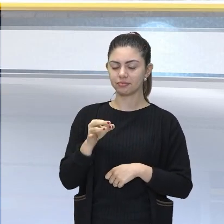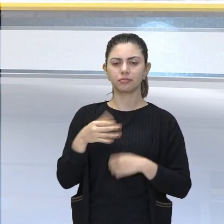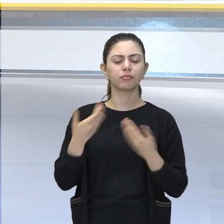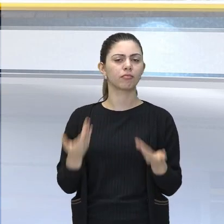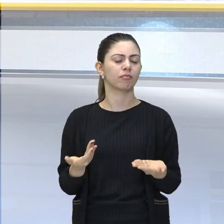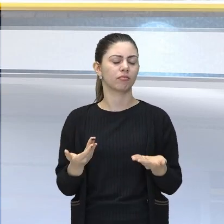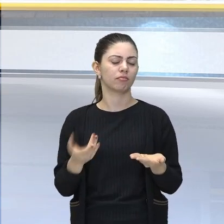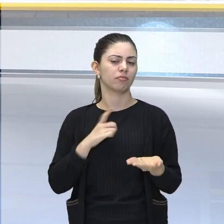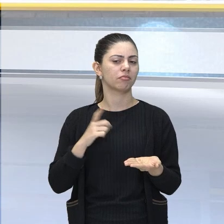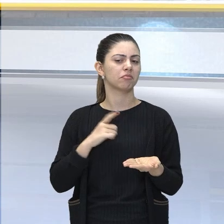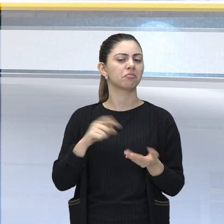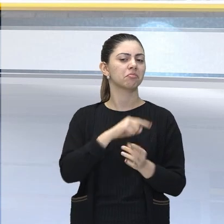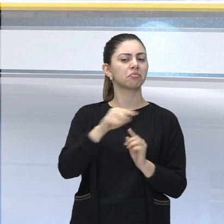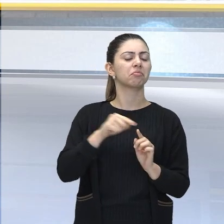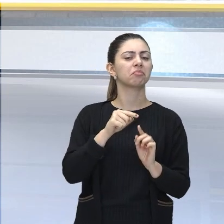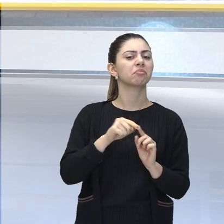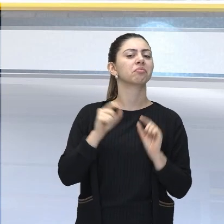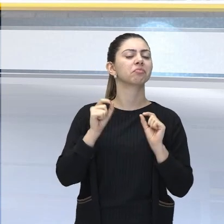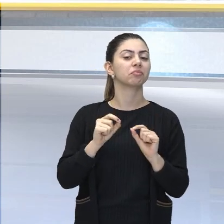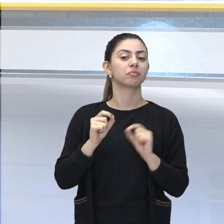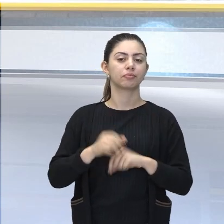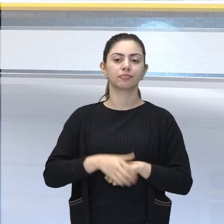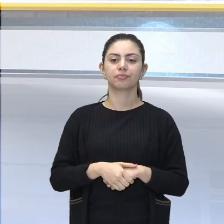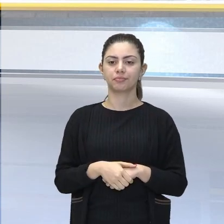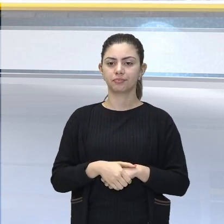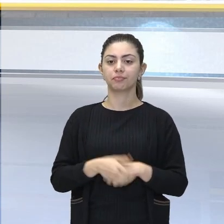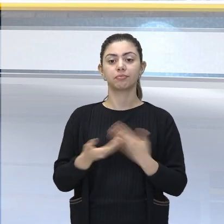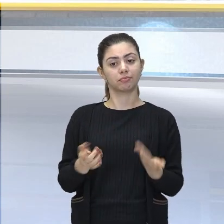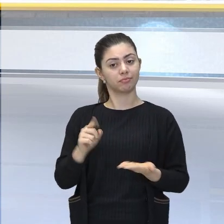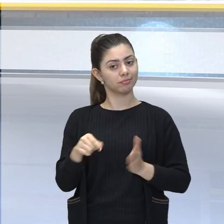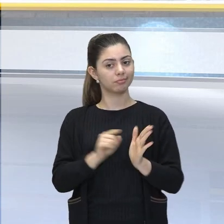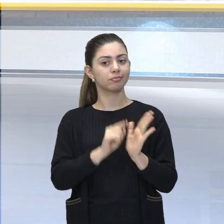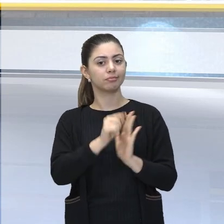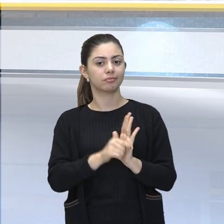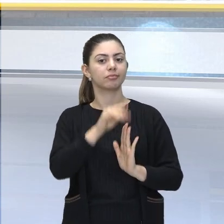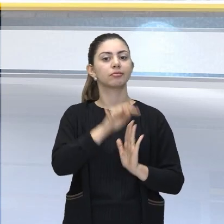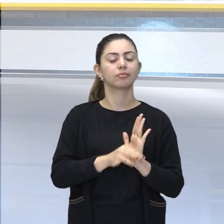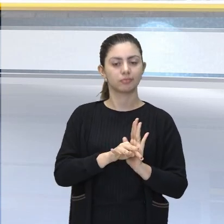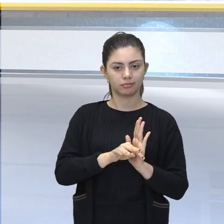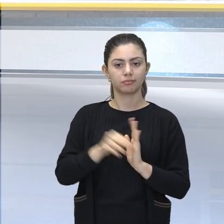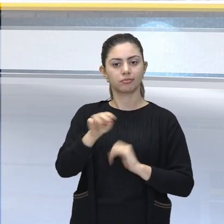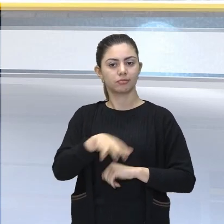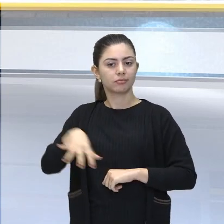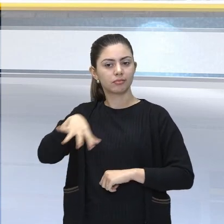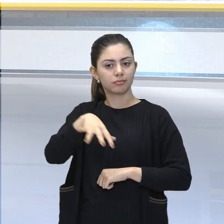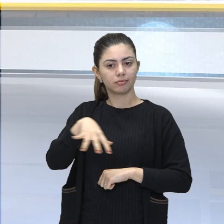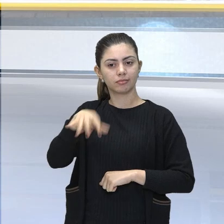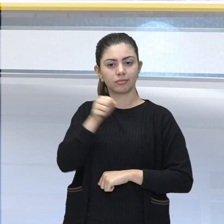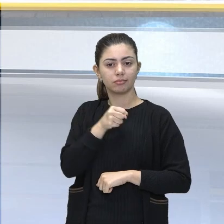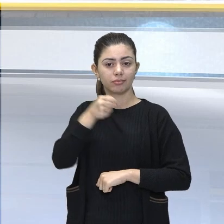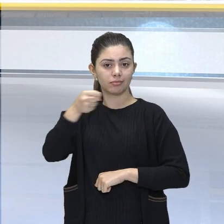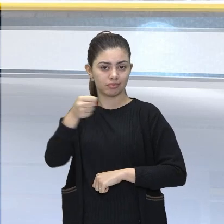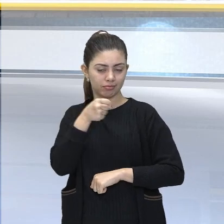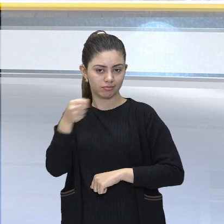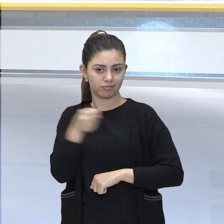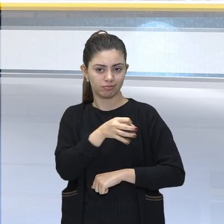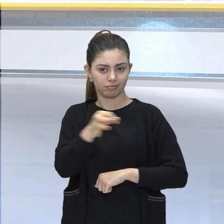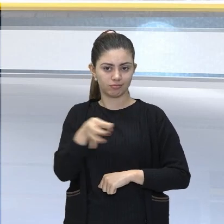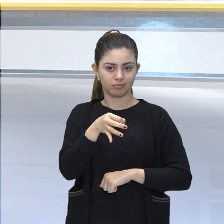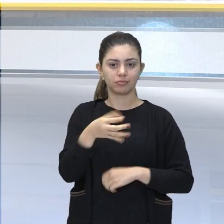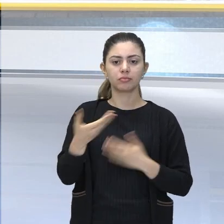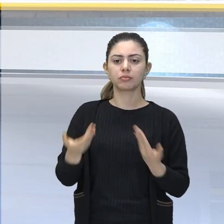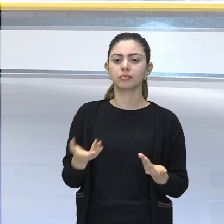se trata o editorial? Então, o editorial é um gênero textual, jornalístico, que